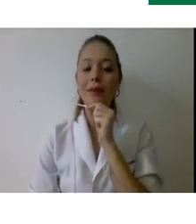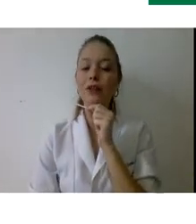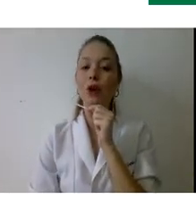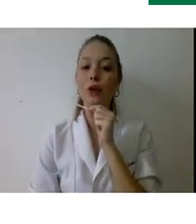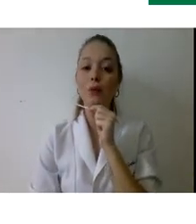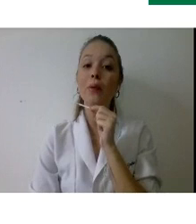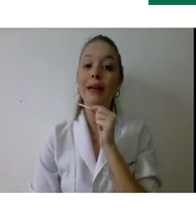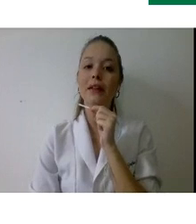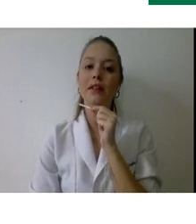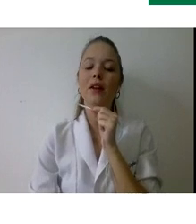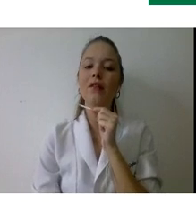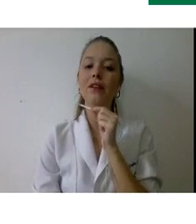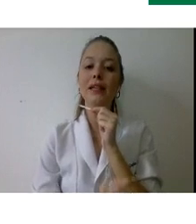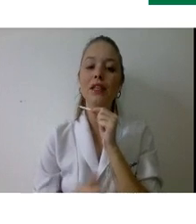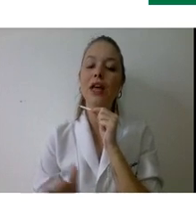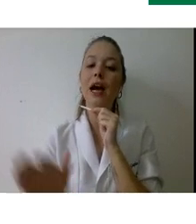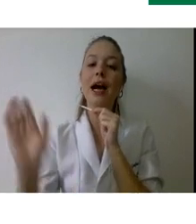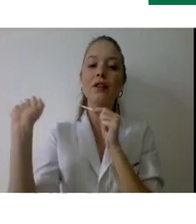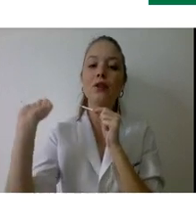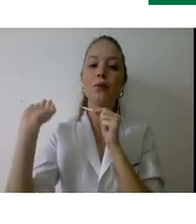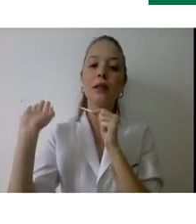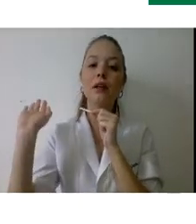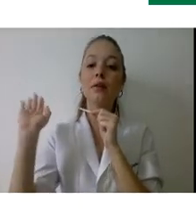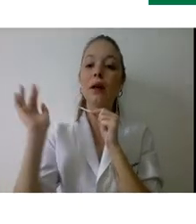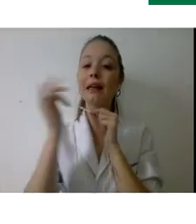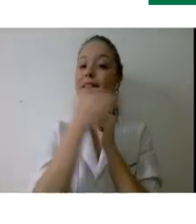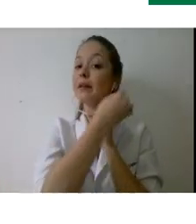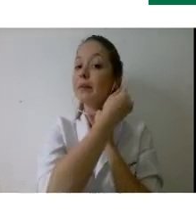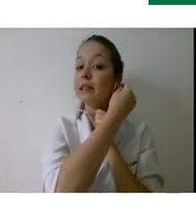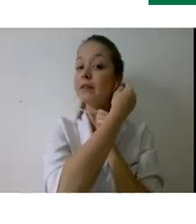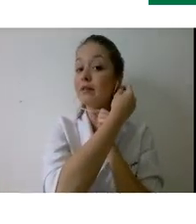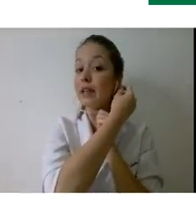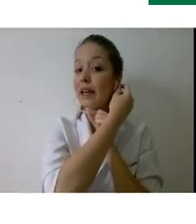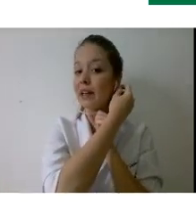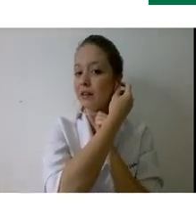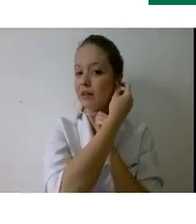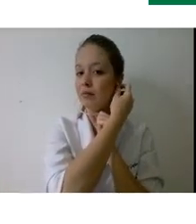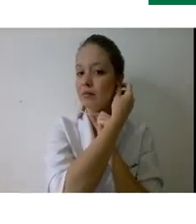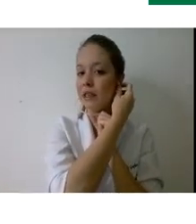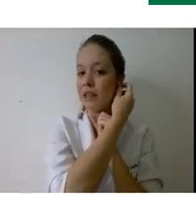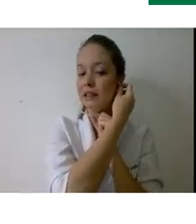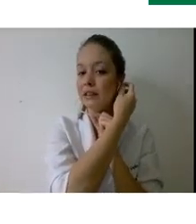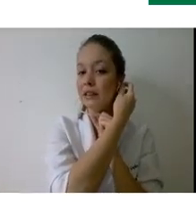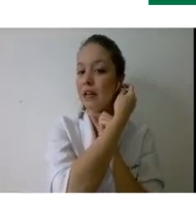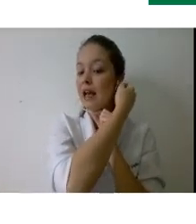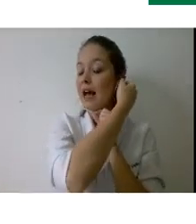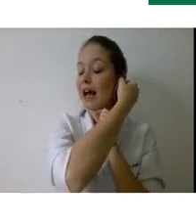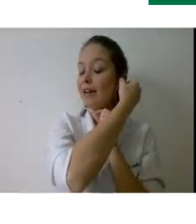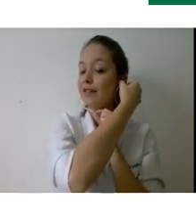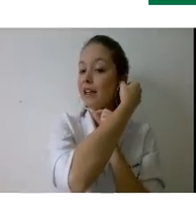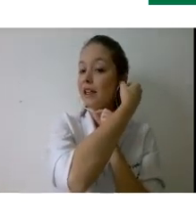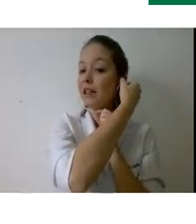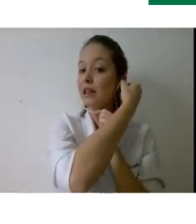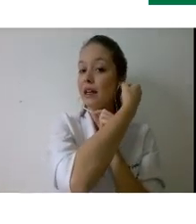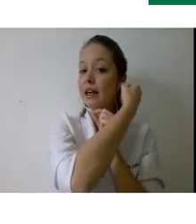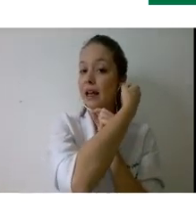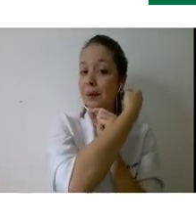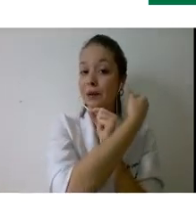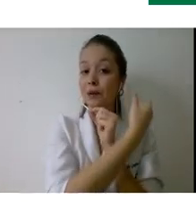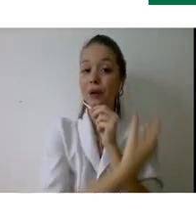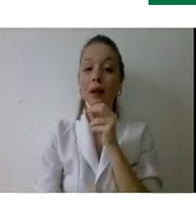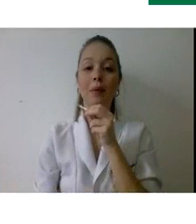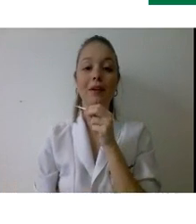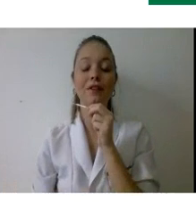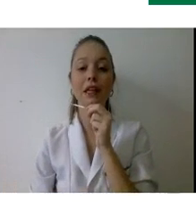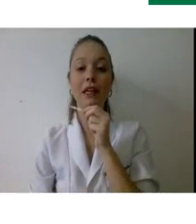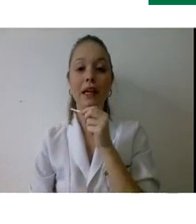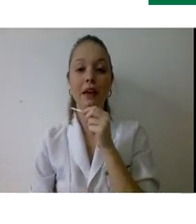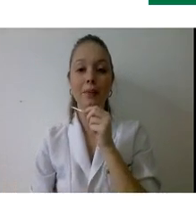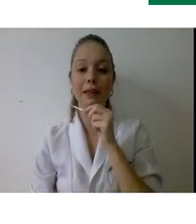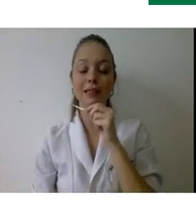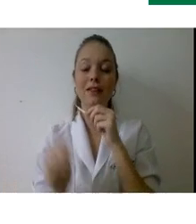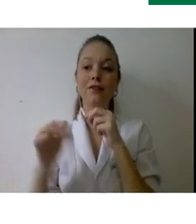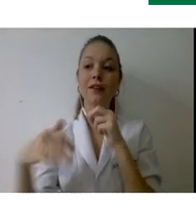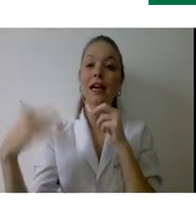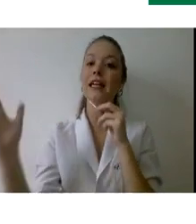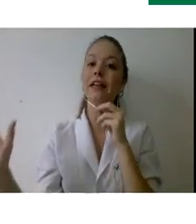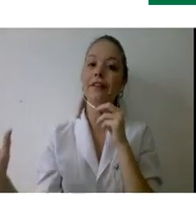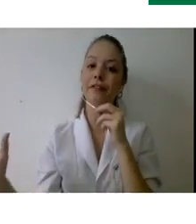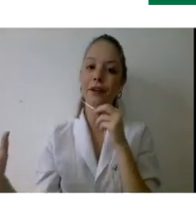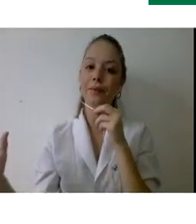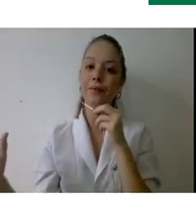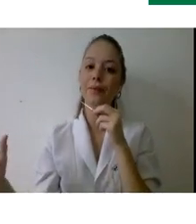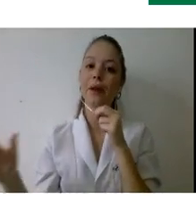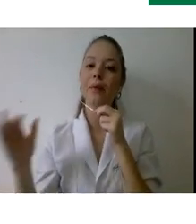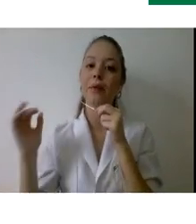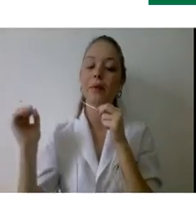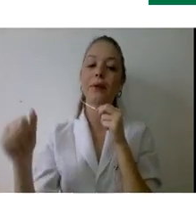tá? Mas só no momento. Você não vai deixar a gaze úmida a semana inteira, beleza? A ferida da queimadura, ela é uma ferida que ela precisa